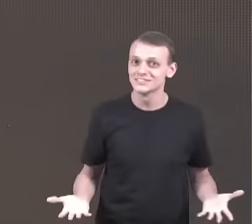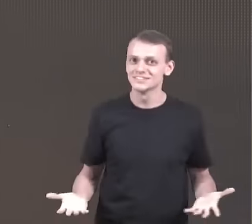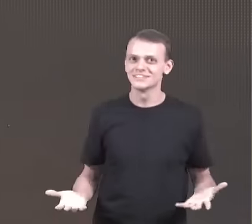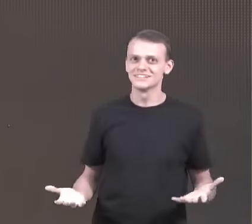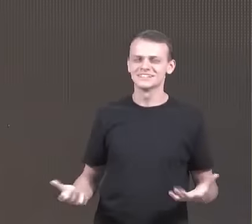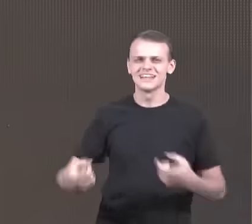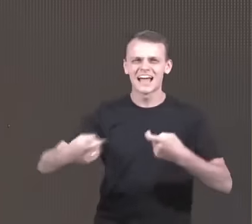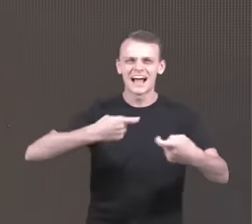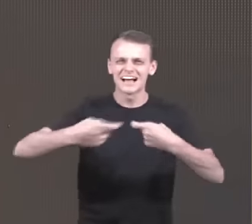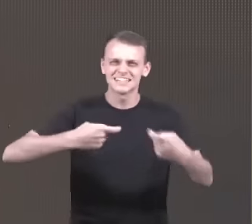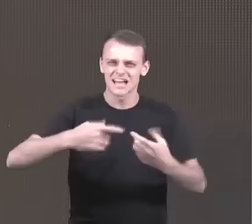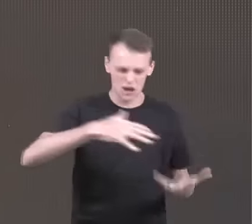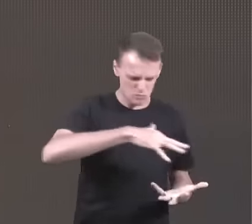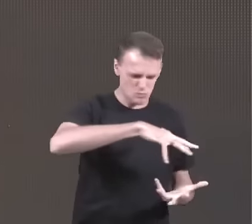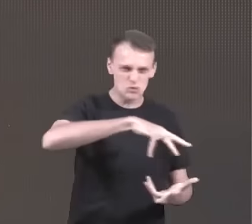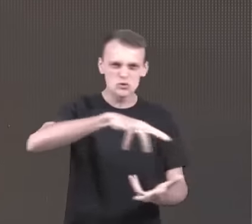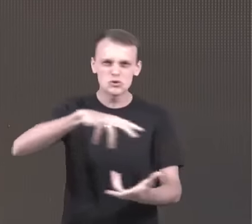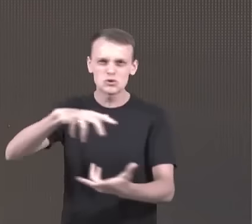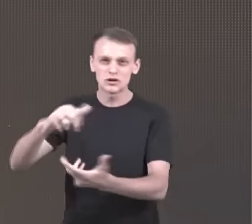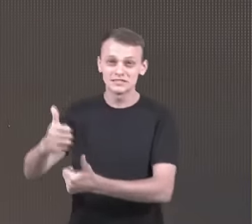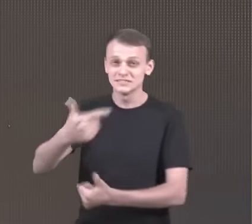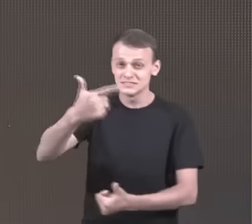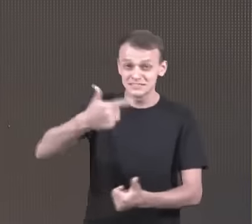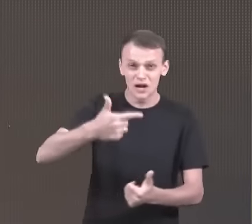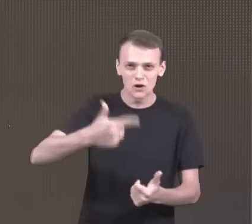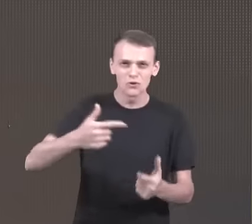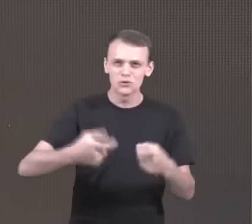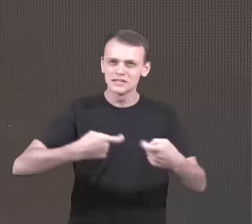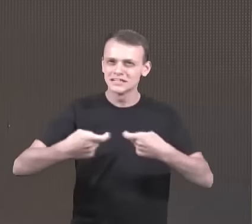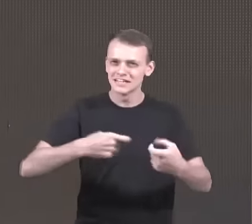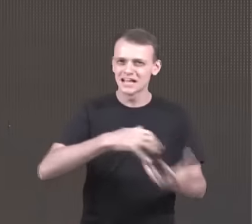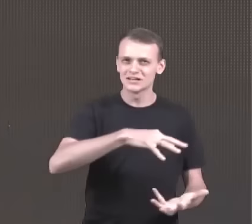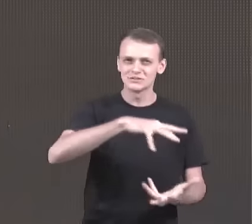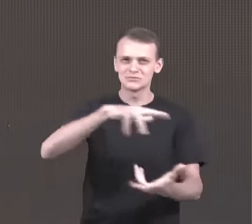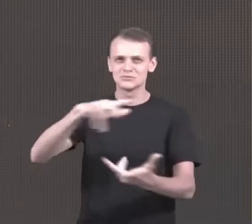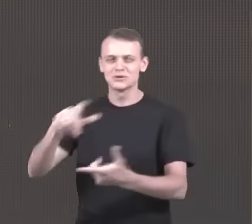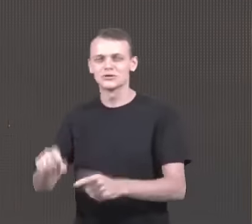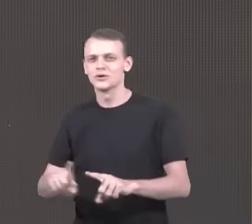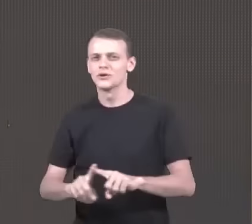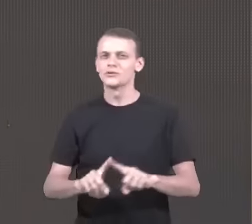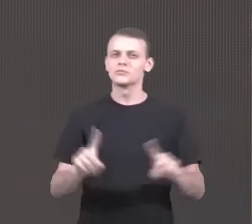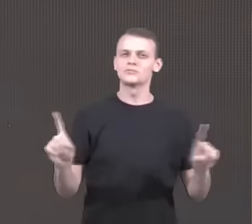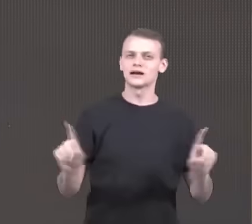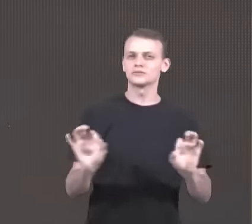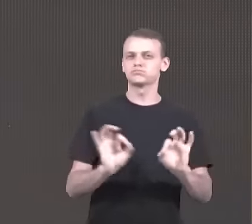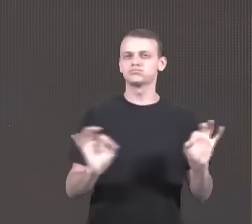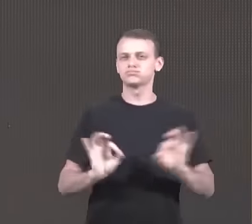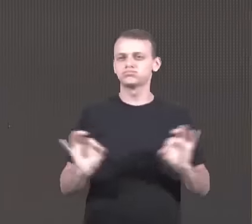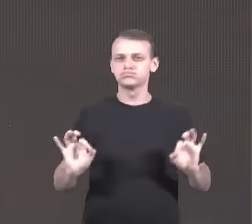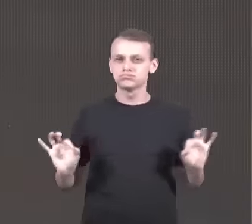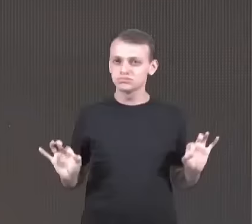Mundial, aquilo que foi chamado da Grande Guerra, ninguém acreditava que teria uma segunda, então chamavam de a Grande